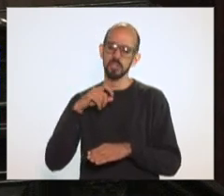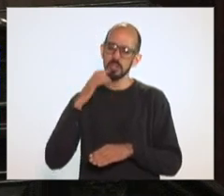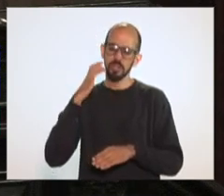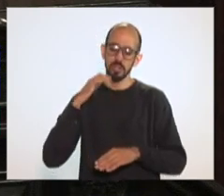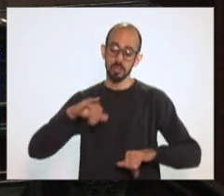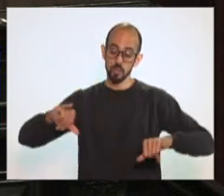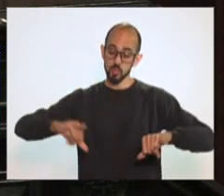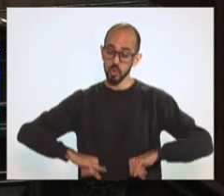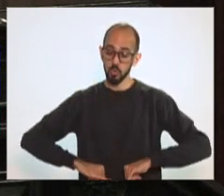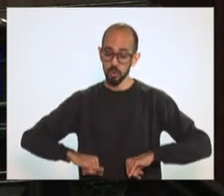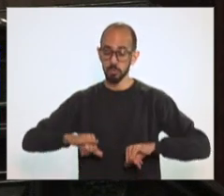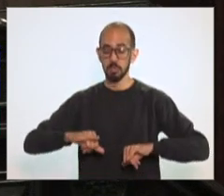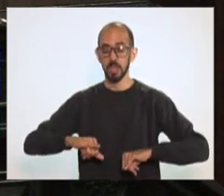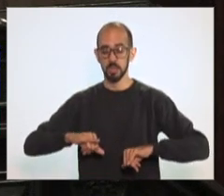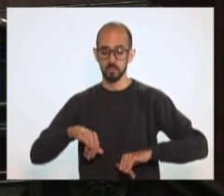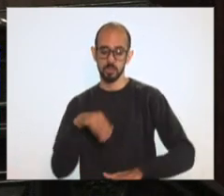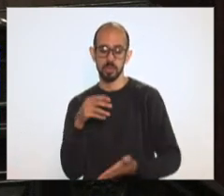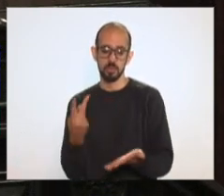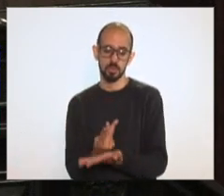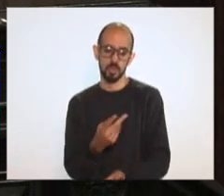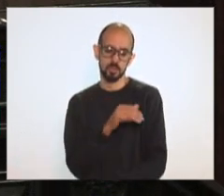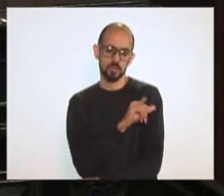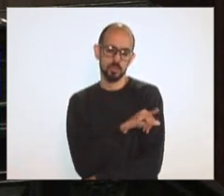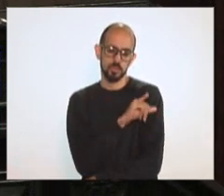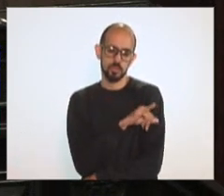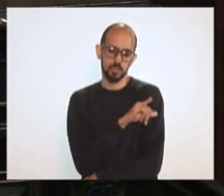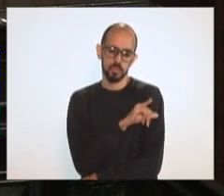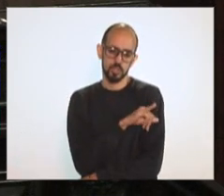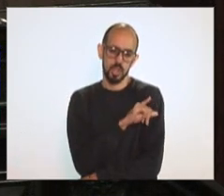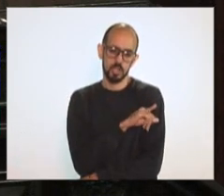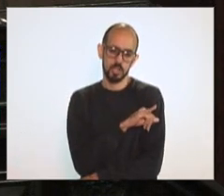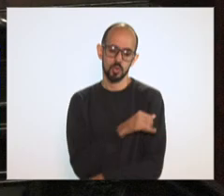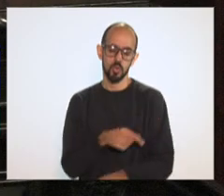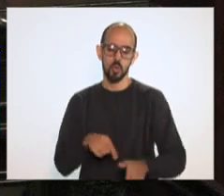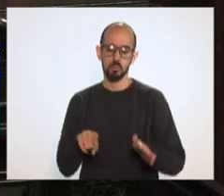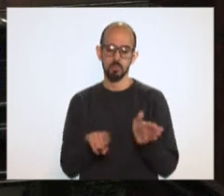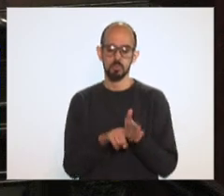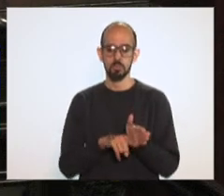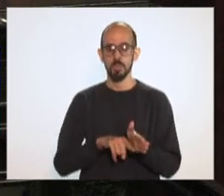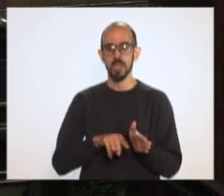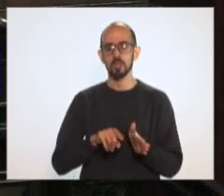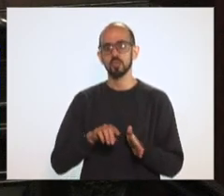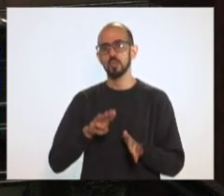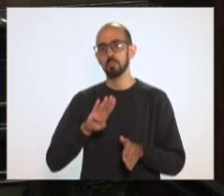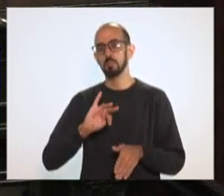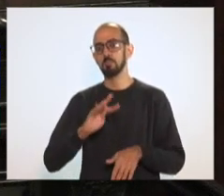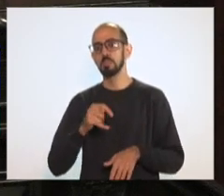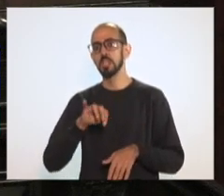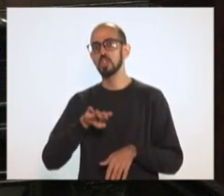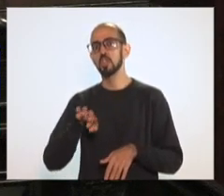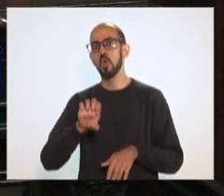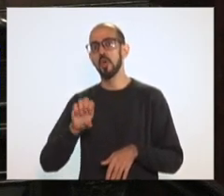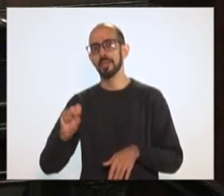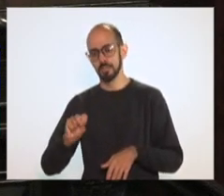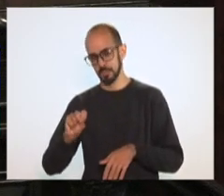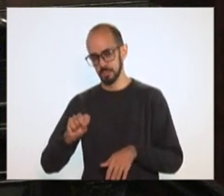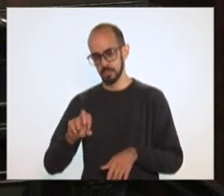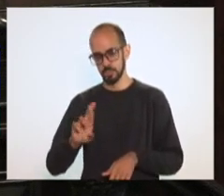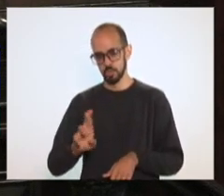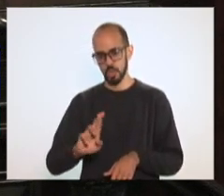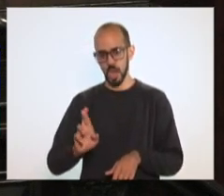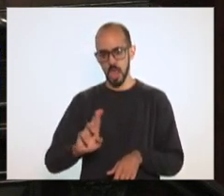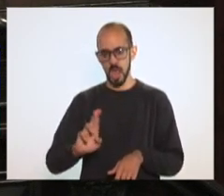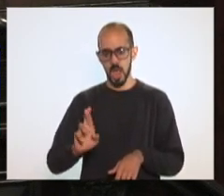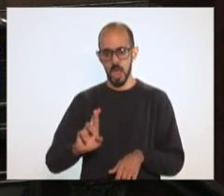arrastando, deputado Carlos Augusto, com um déficit nominal da casa de dezenas de bilhões de reais, agravados em mais de